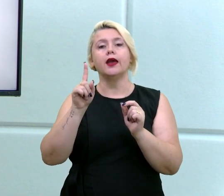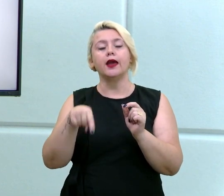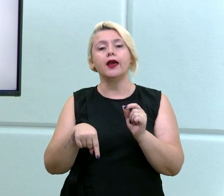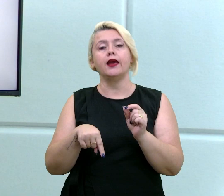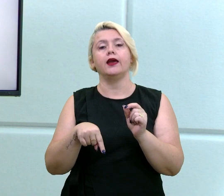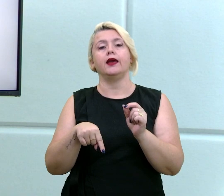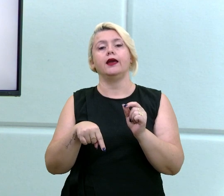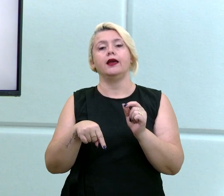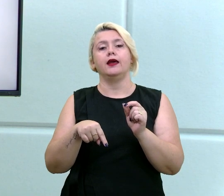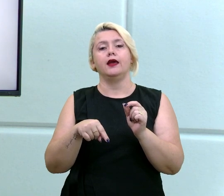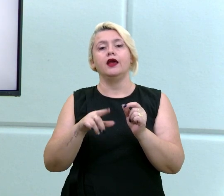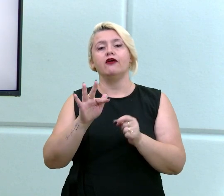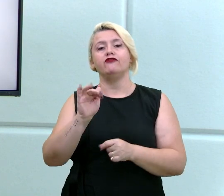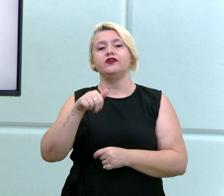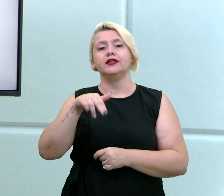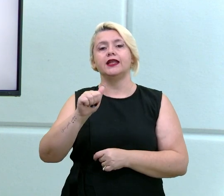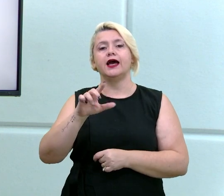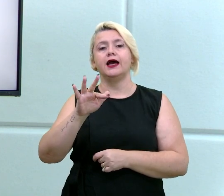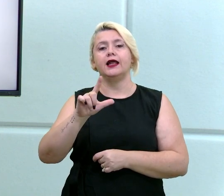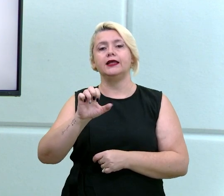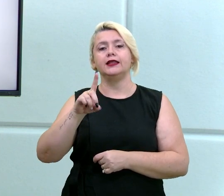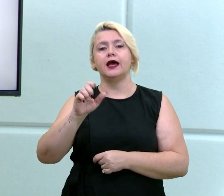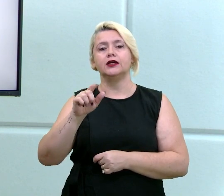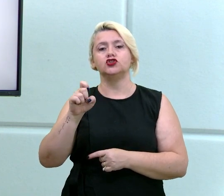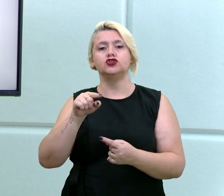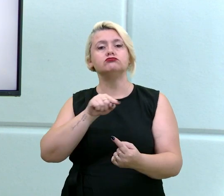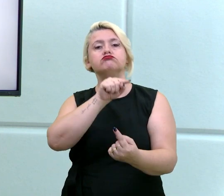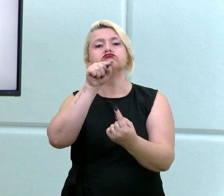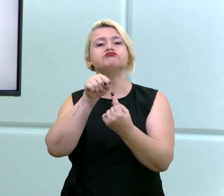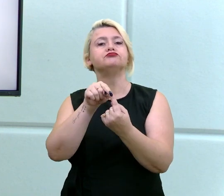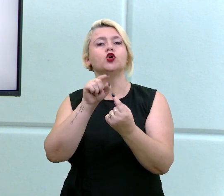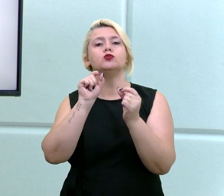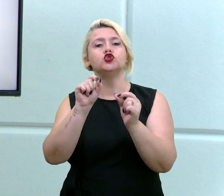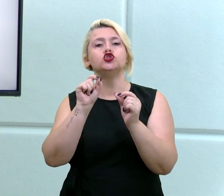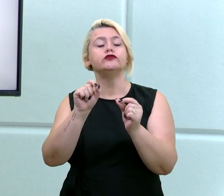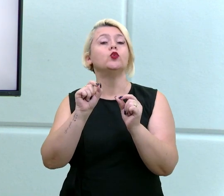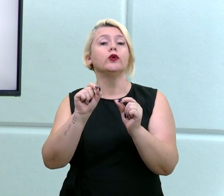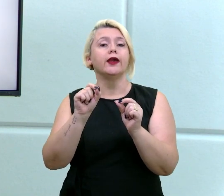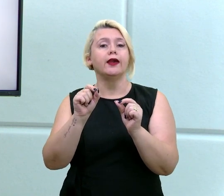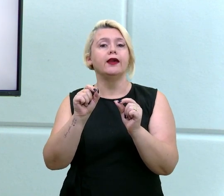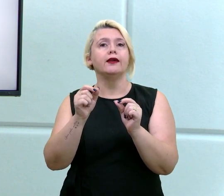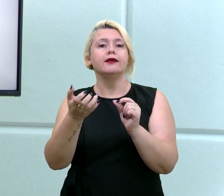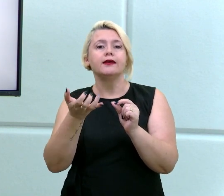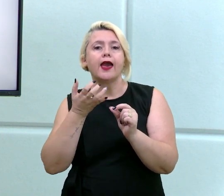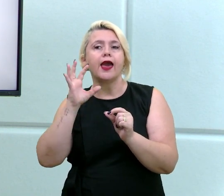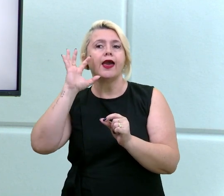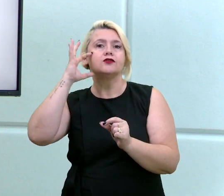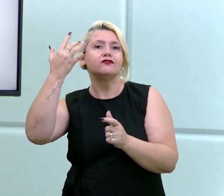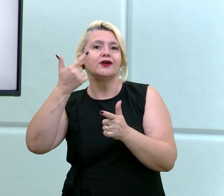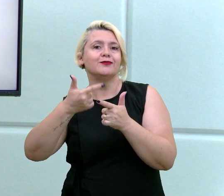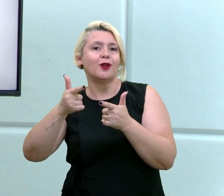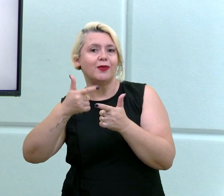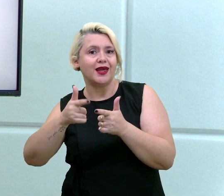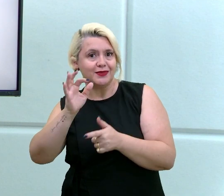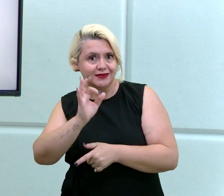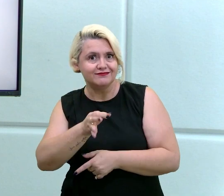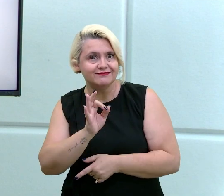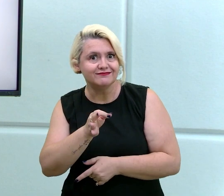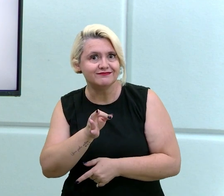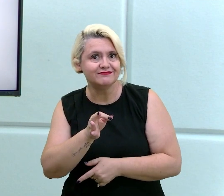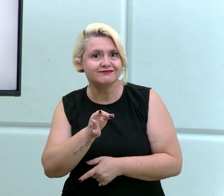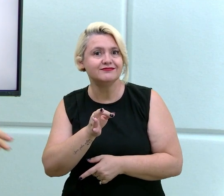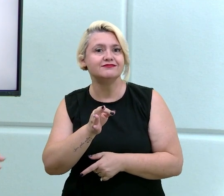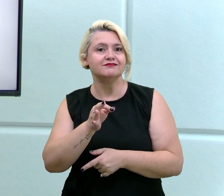correção do problema, né? Com a finalidade, com a intenção de resolver esse problema,